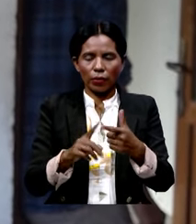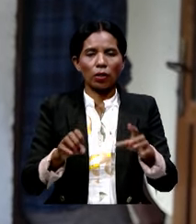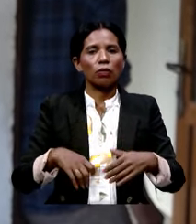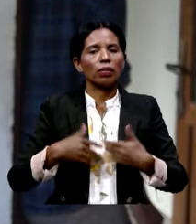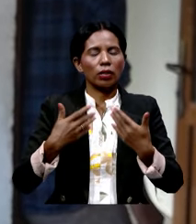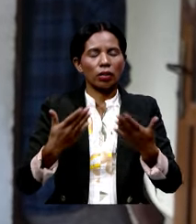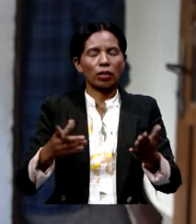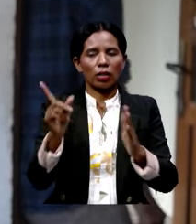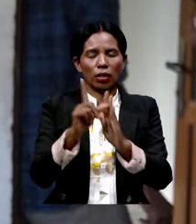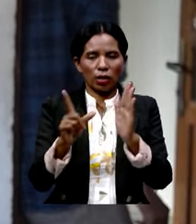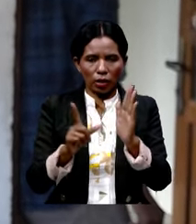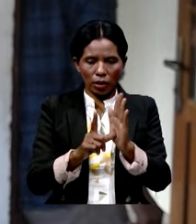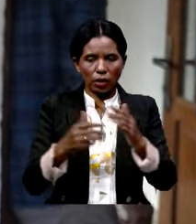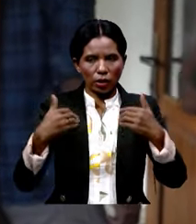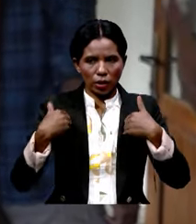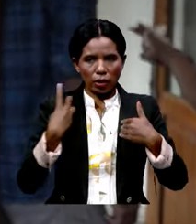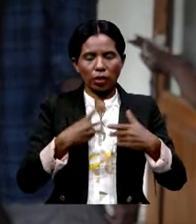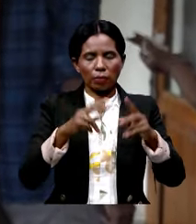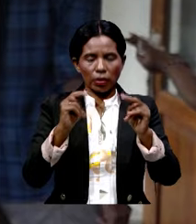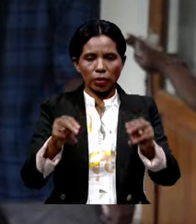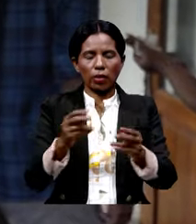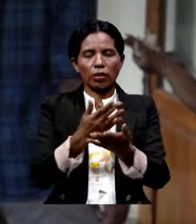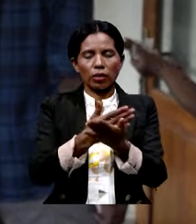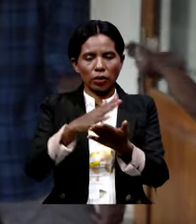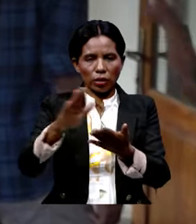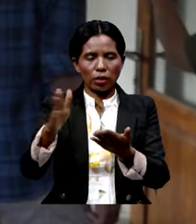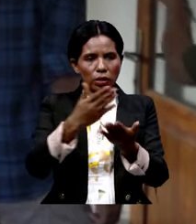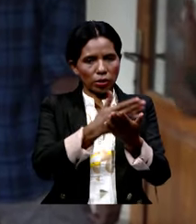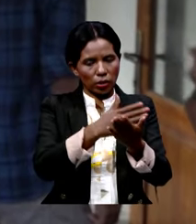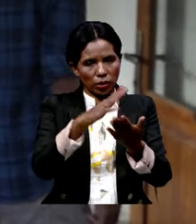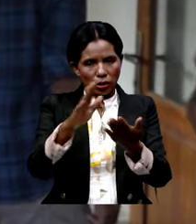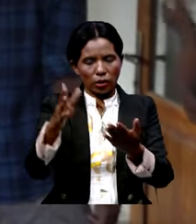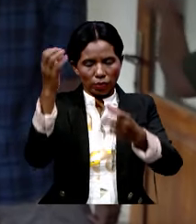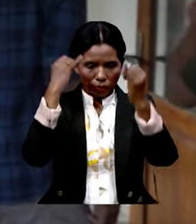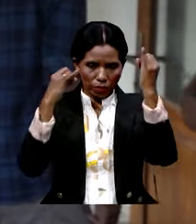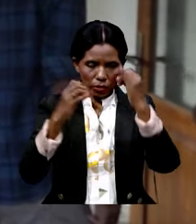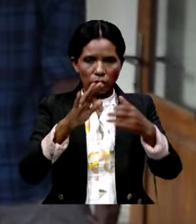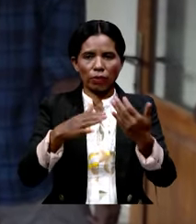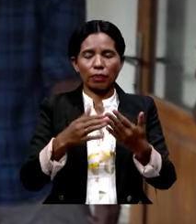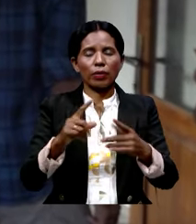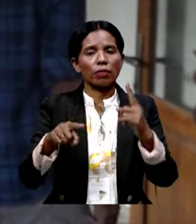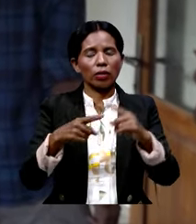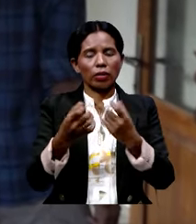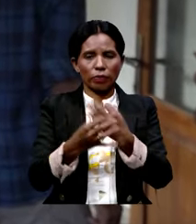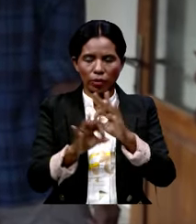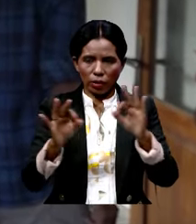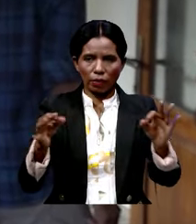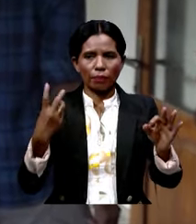quando esboço na Iona e te precisa tu socializa fila fale para ir né para o ensato halo finaliza o enhira finaliza e a